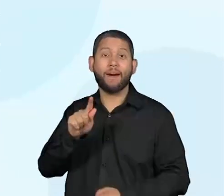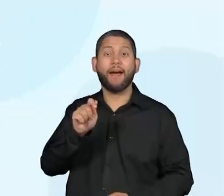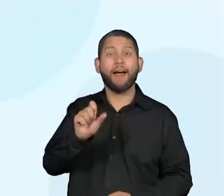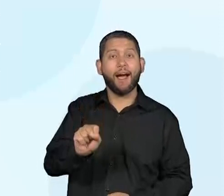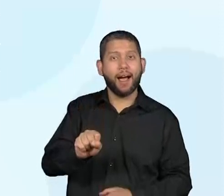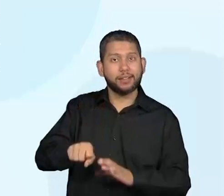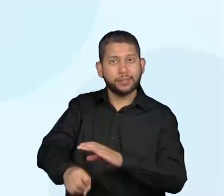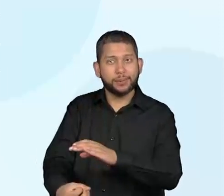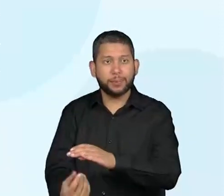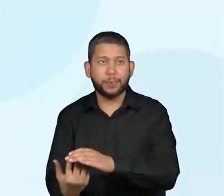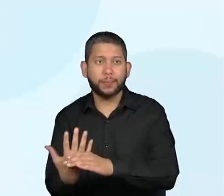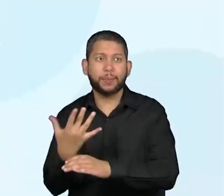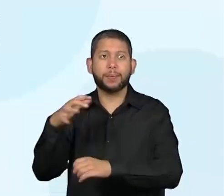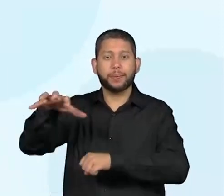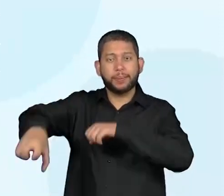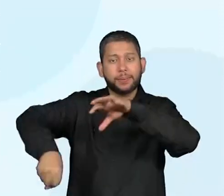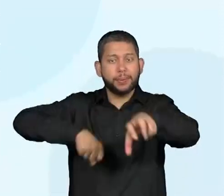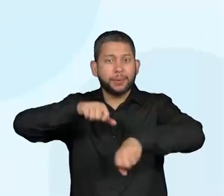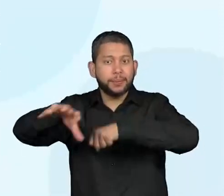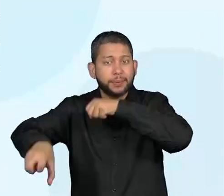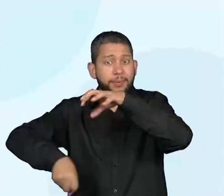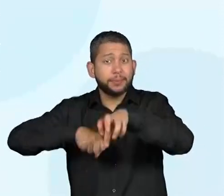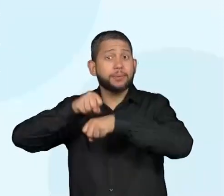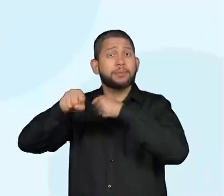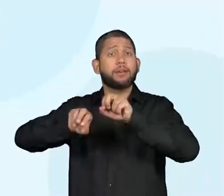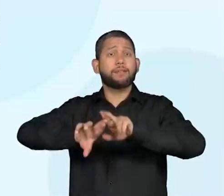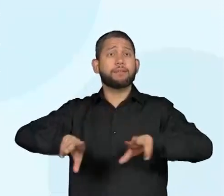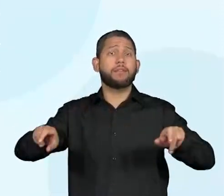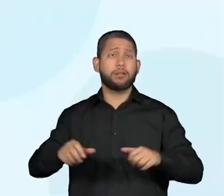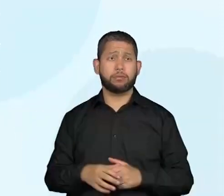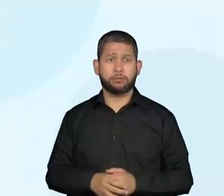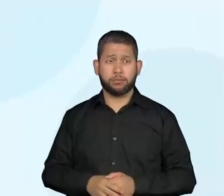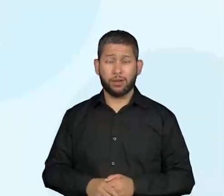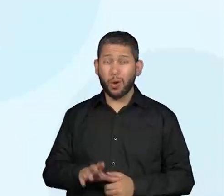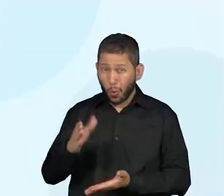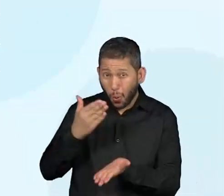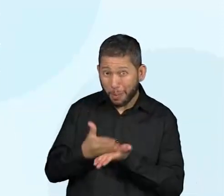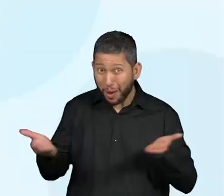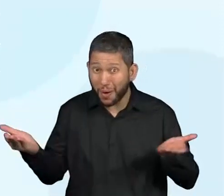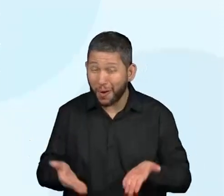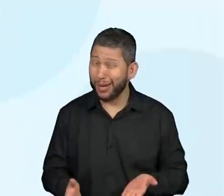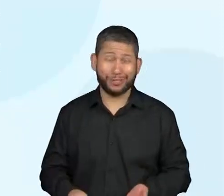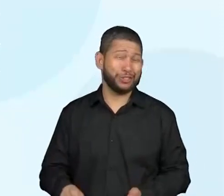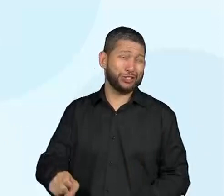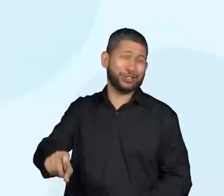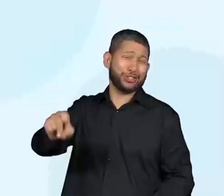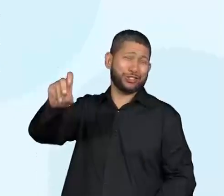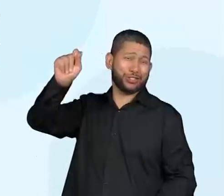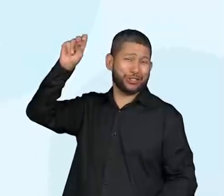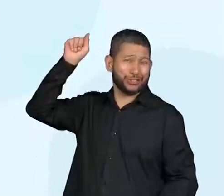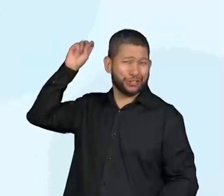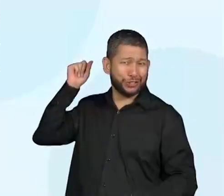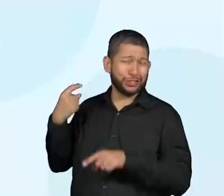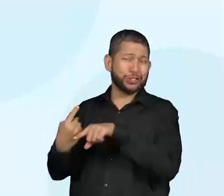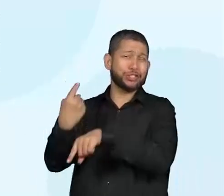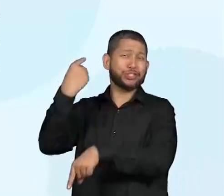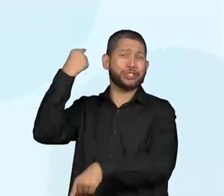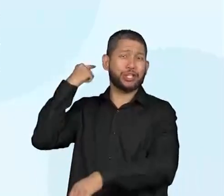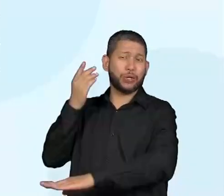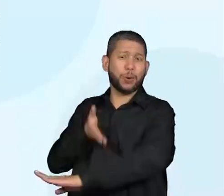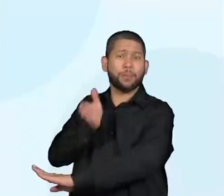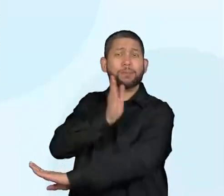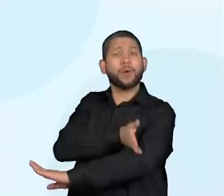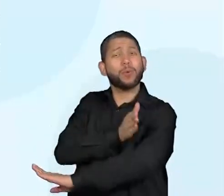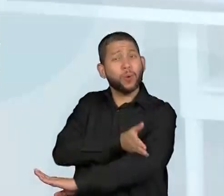realizada desde a pré-história, sendo de fundamental importância para a sobrevivência do homem.